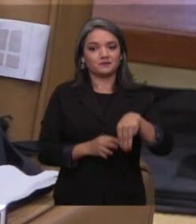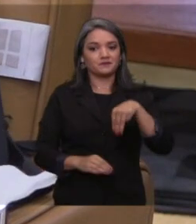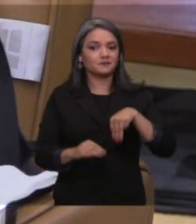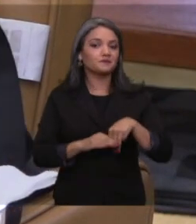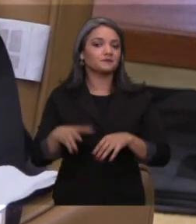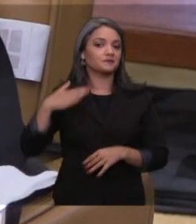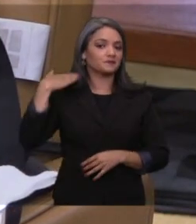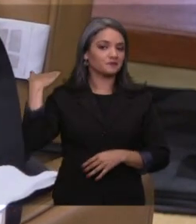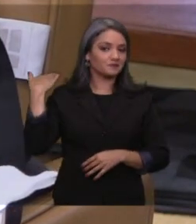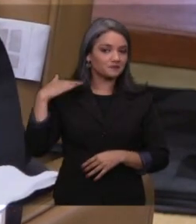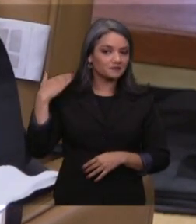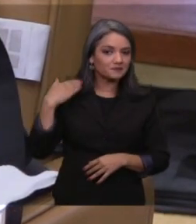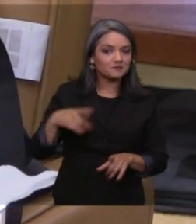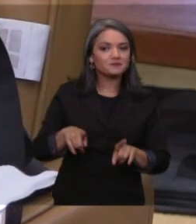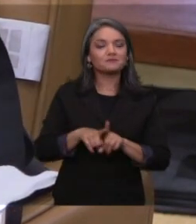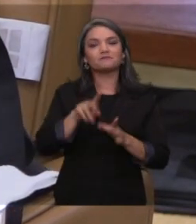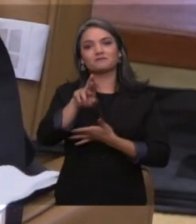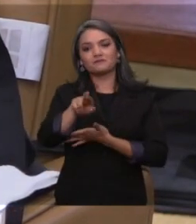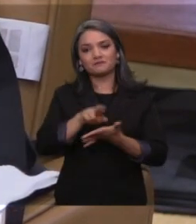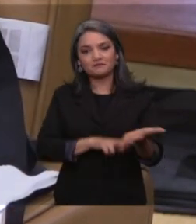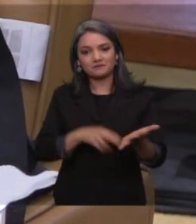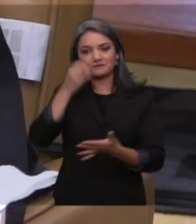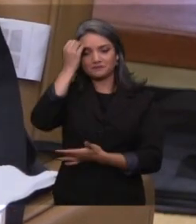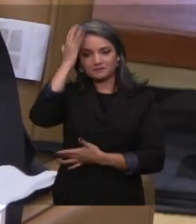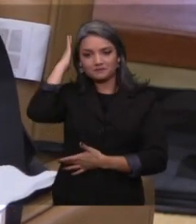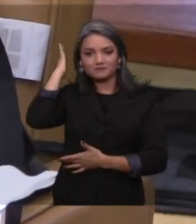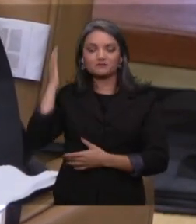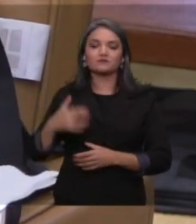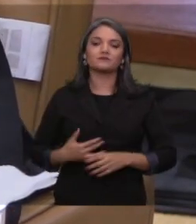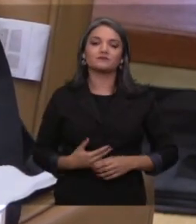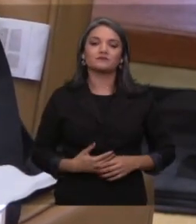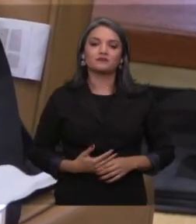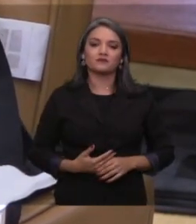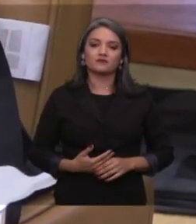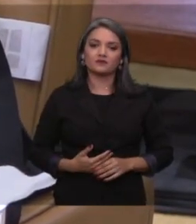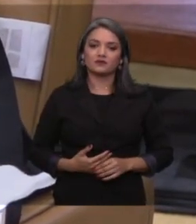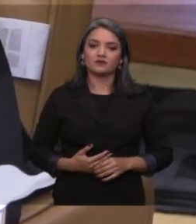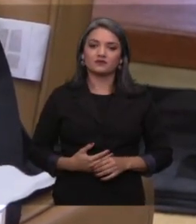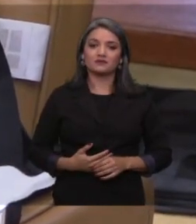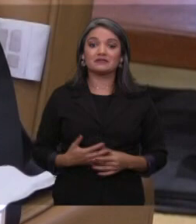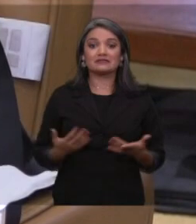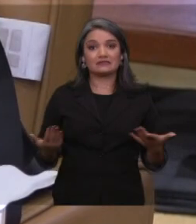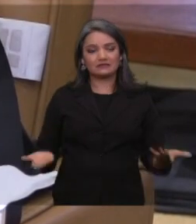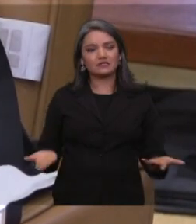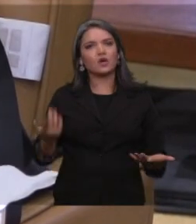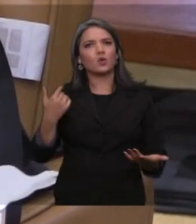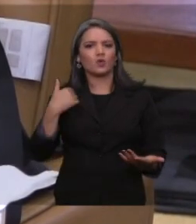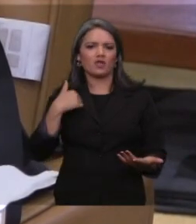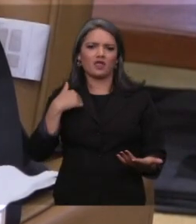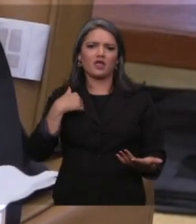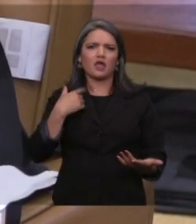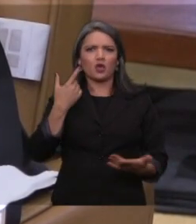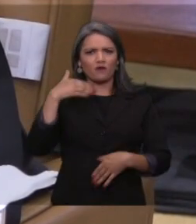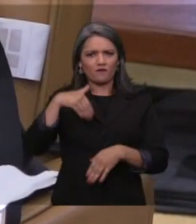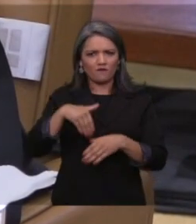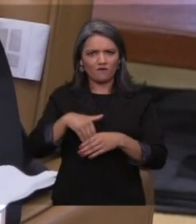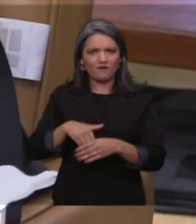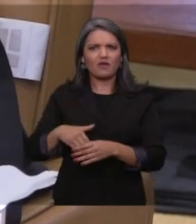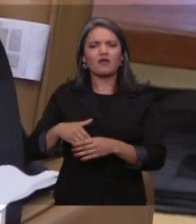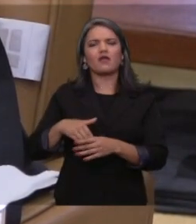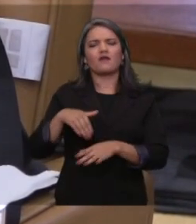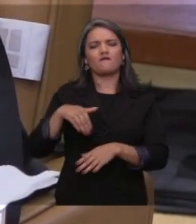eminente relator, ministro Luiz Fux. Senhor presidente, creio que a matéria já vem amadurecendo com os votos que até aqui